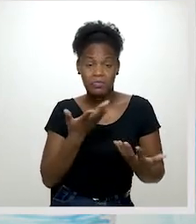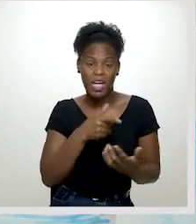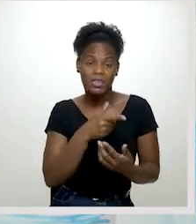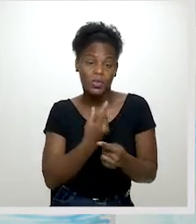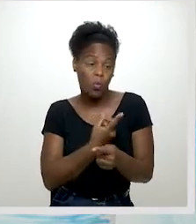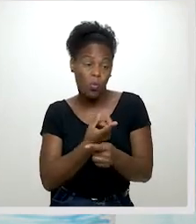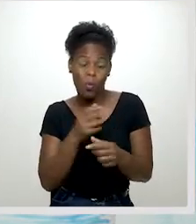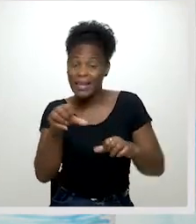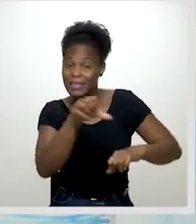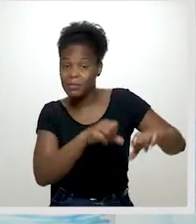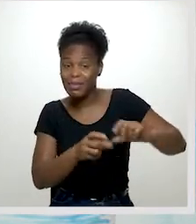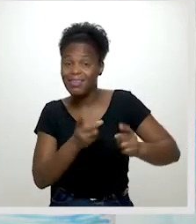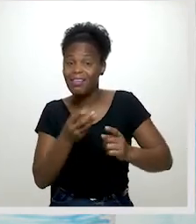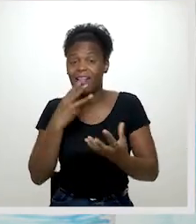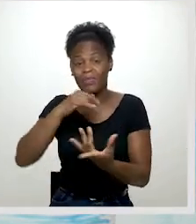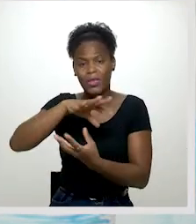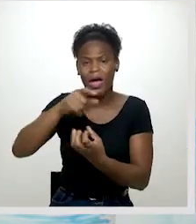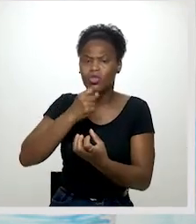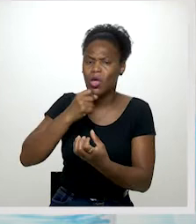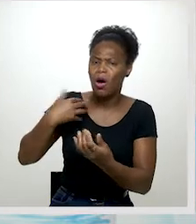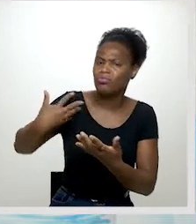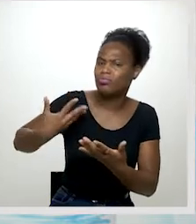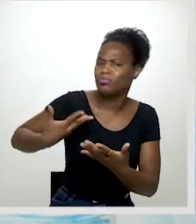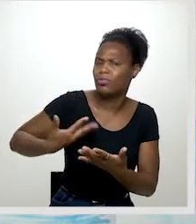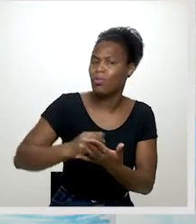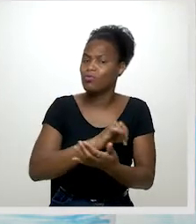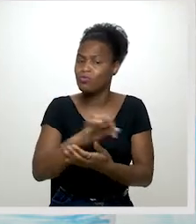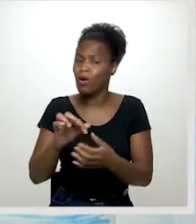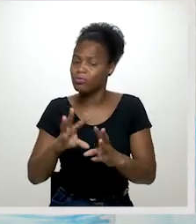foi sujeita ao longo da sua evolução